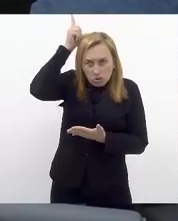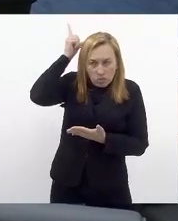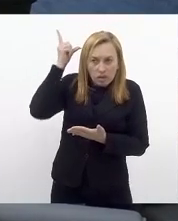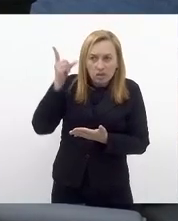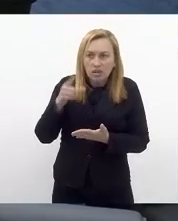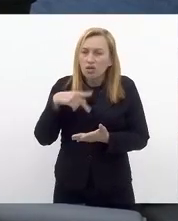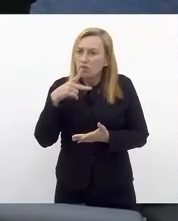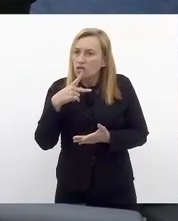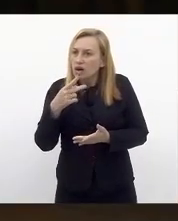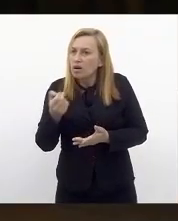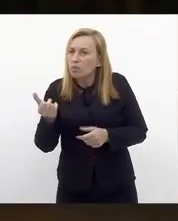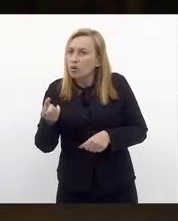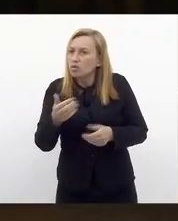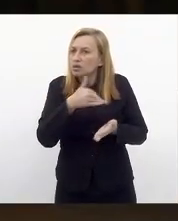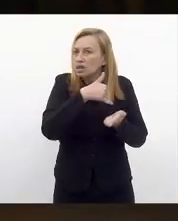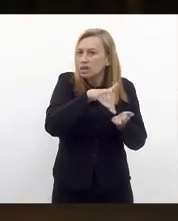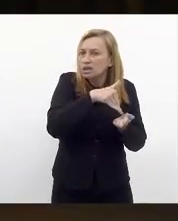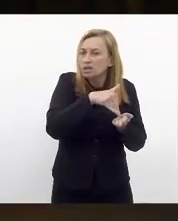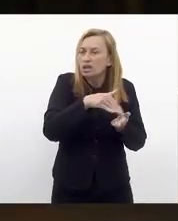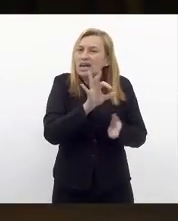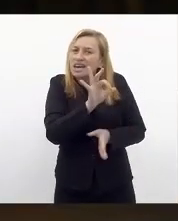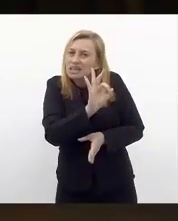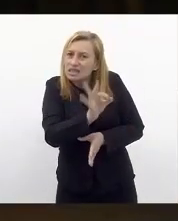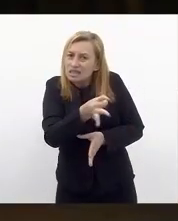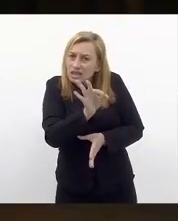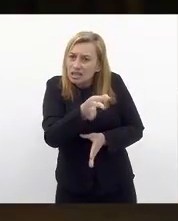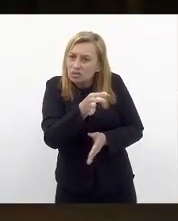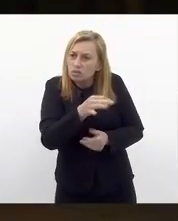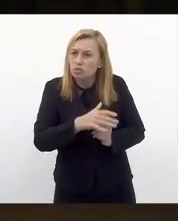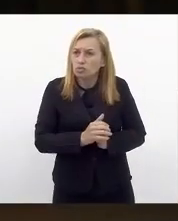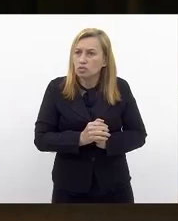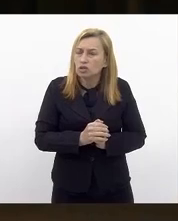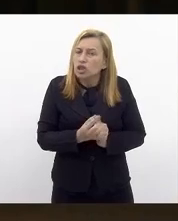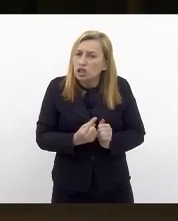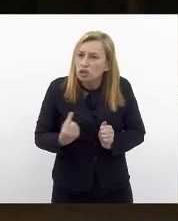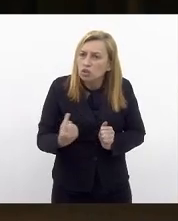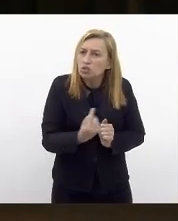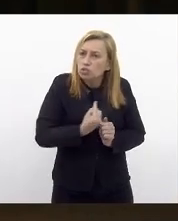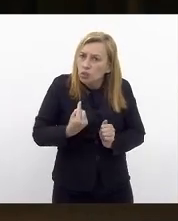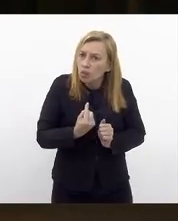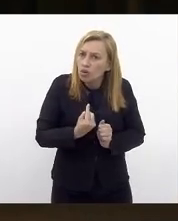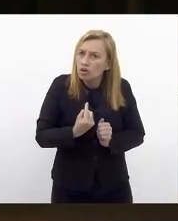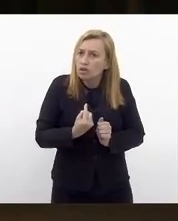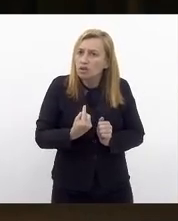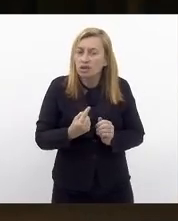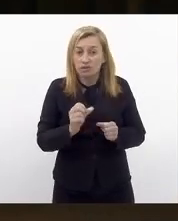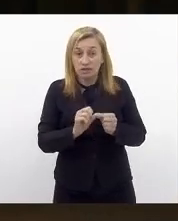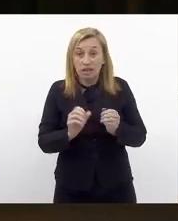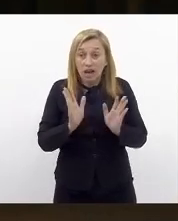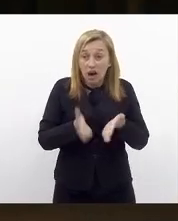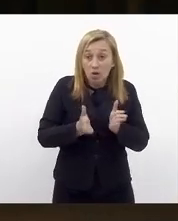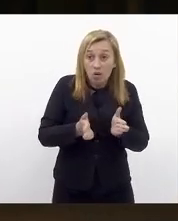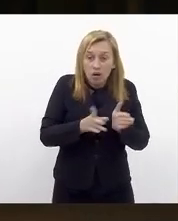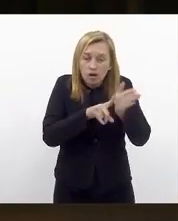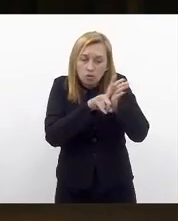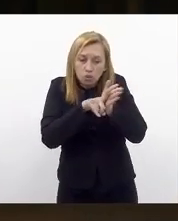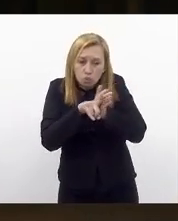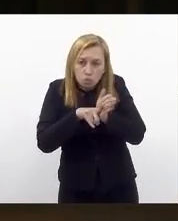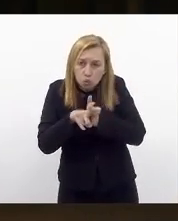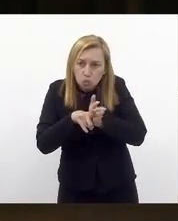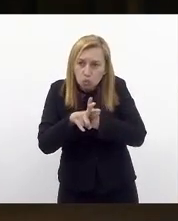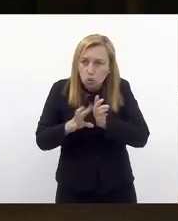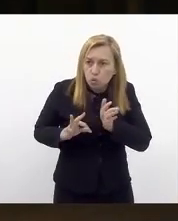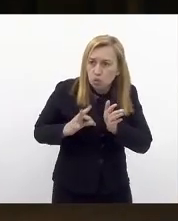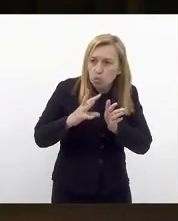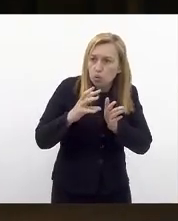ele falava agora pouco com secretário é óbvio que se nós fizemos um fizéssemos agora um levantamento da totalidade